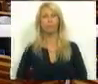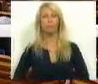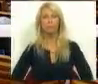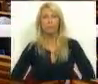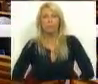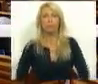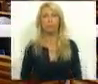Aplausos Aplausos